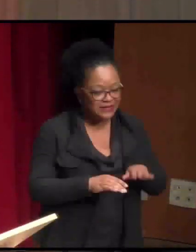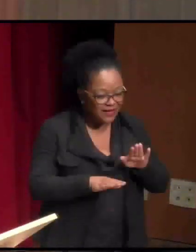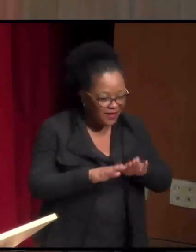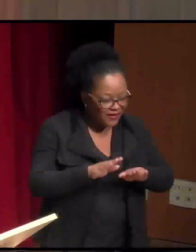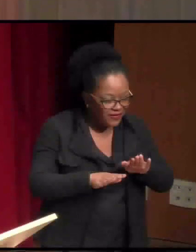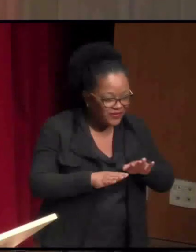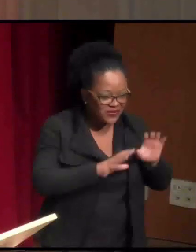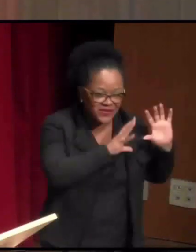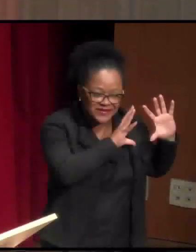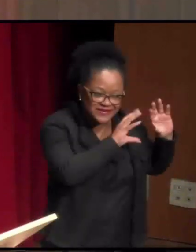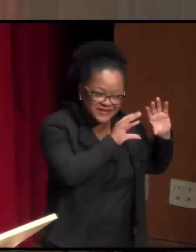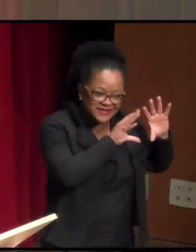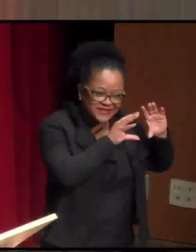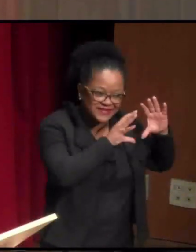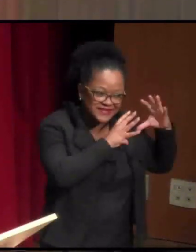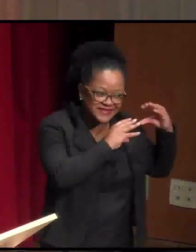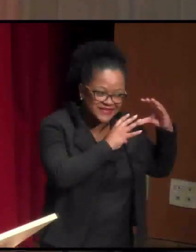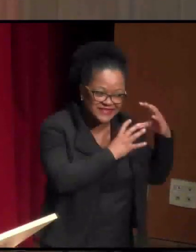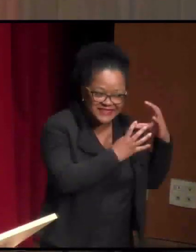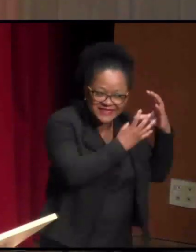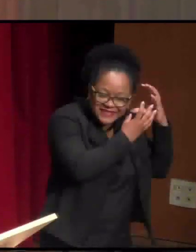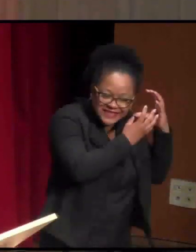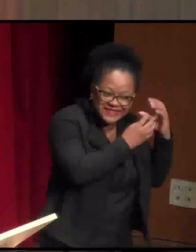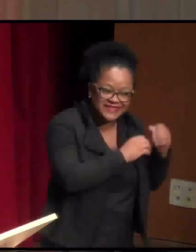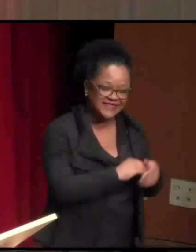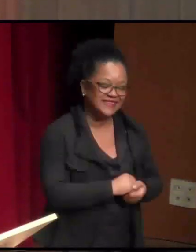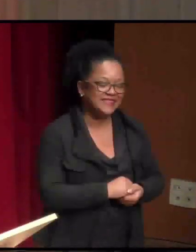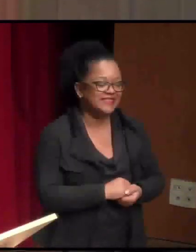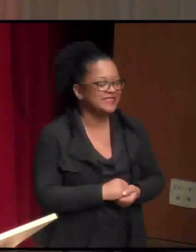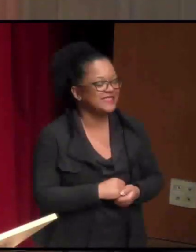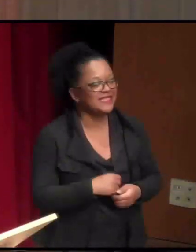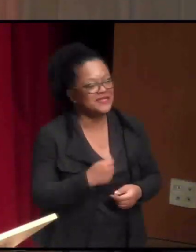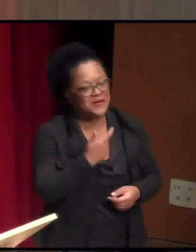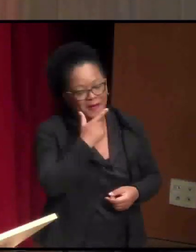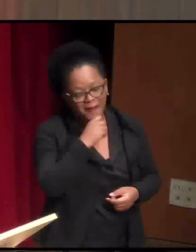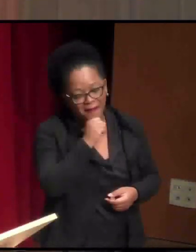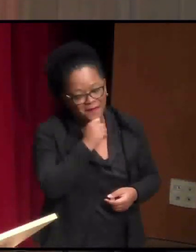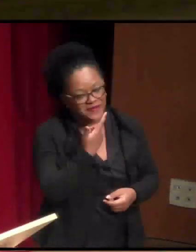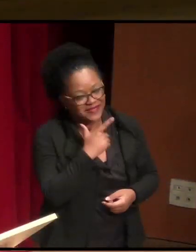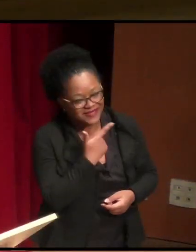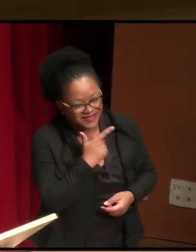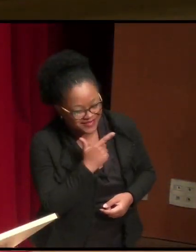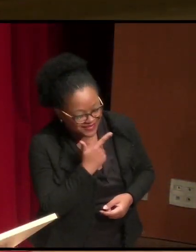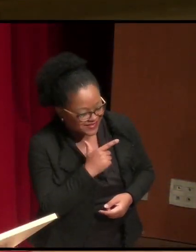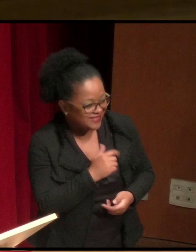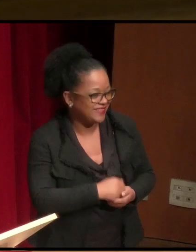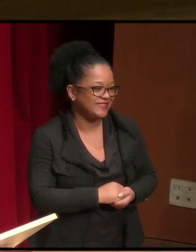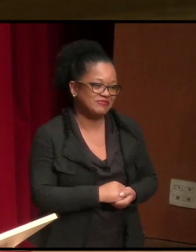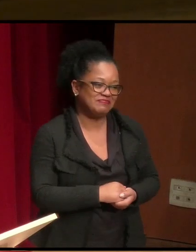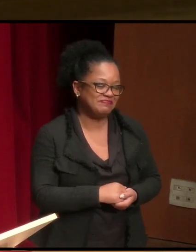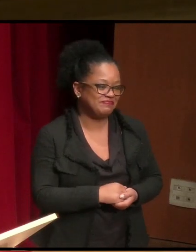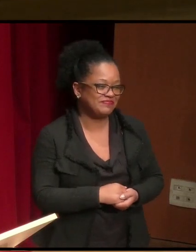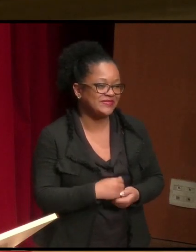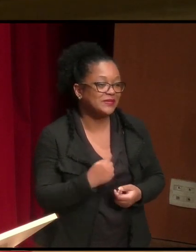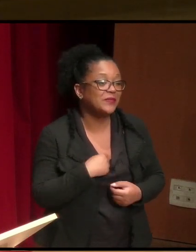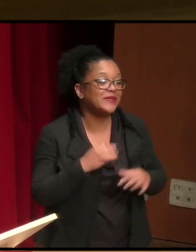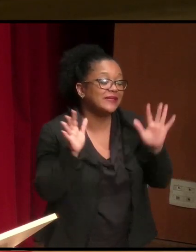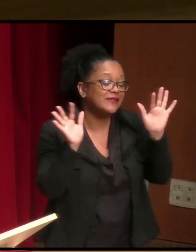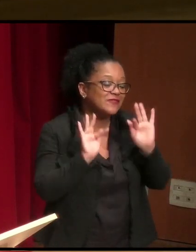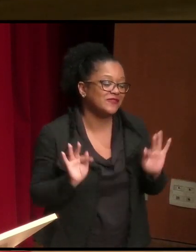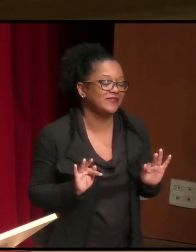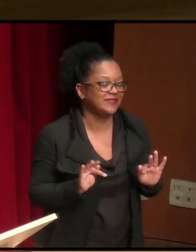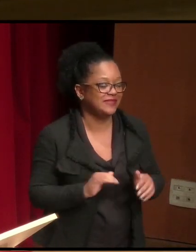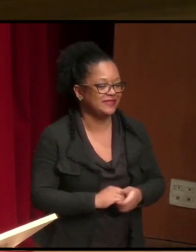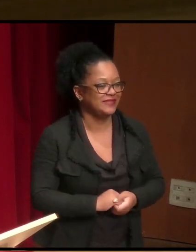travesseiro, porque não tinha onde pôr mesmo. Mamãe riu muito, mamãe não sabia se ria, o que, que ela fazia comigo, da minha satisfação.